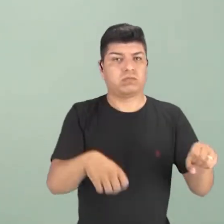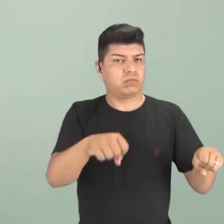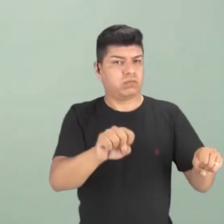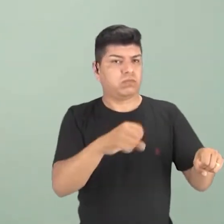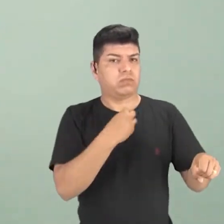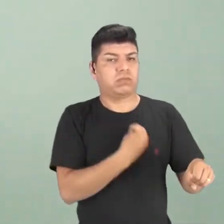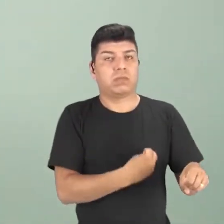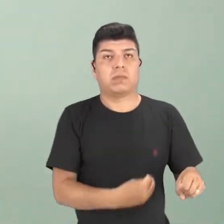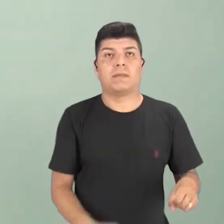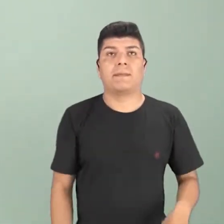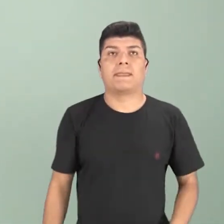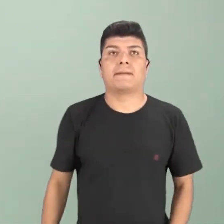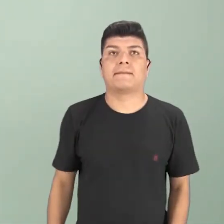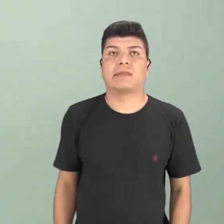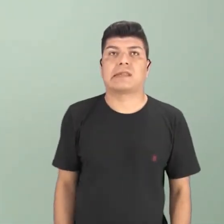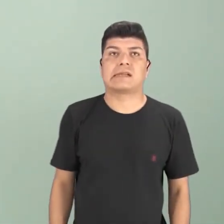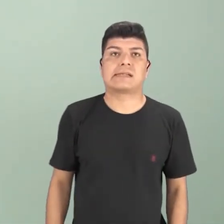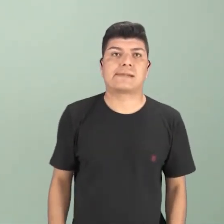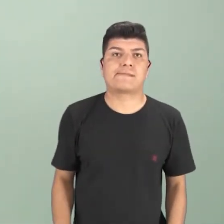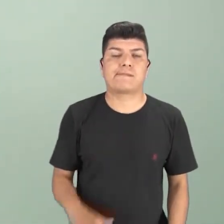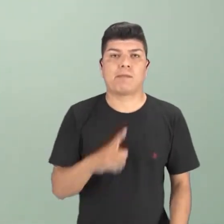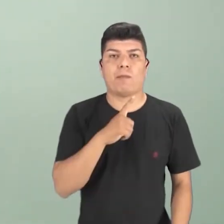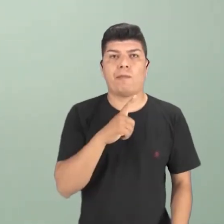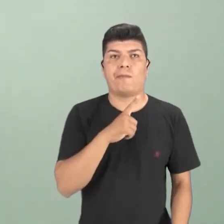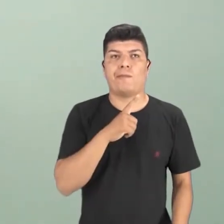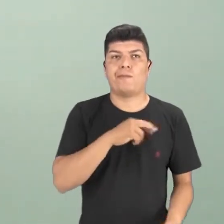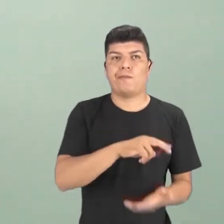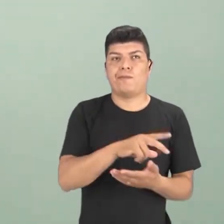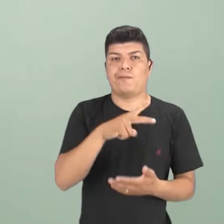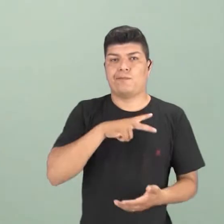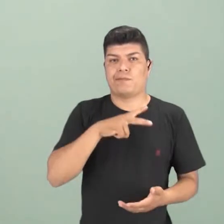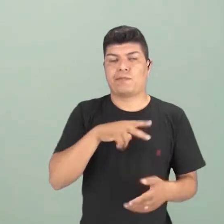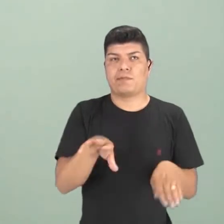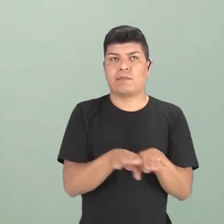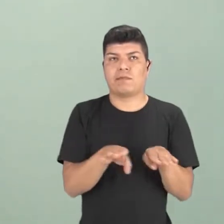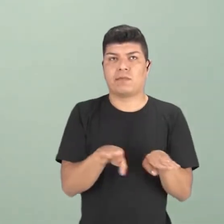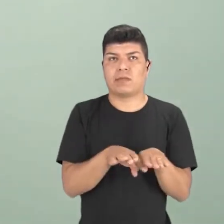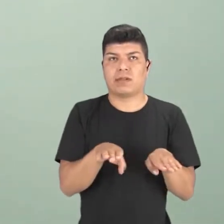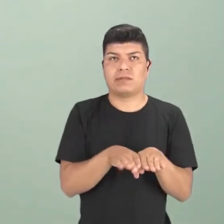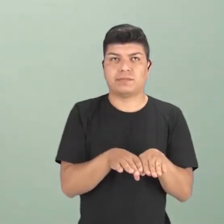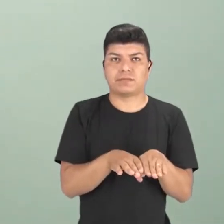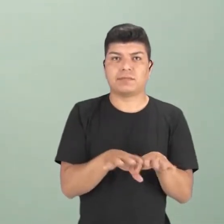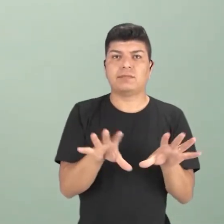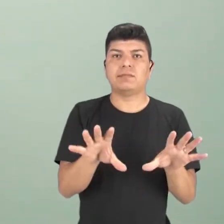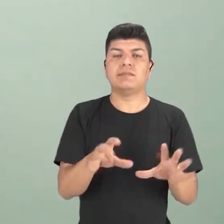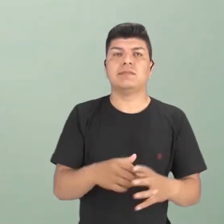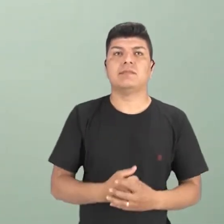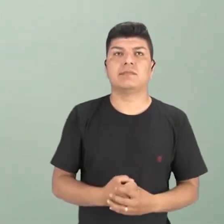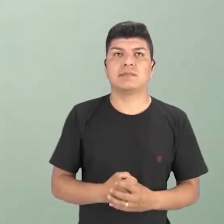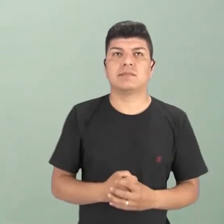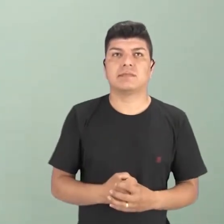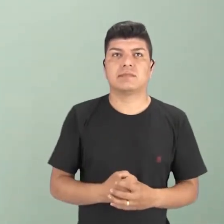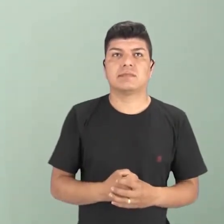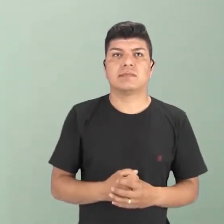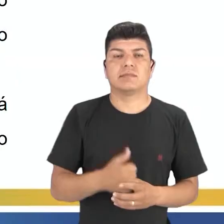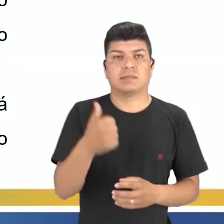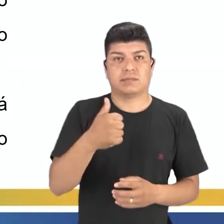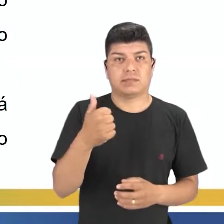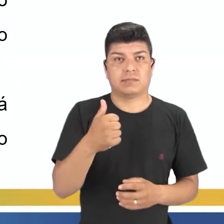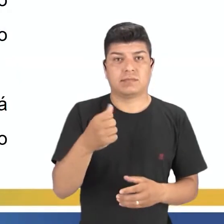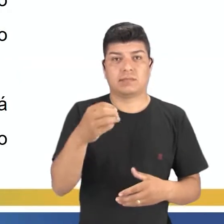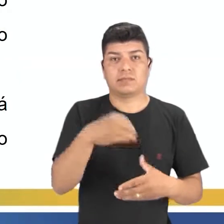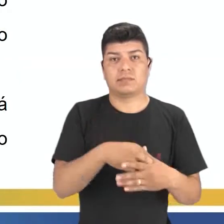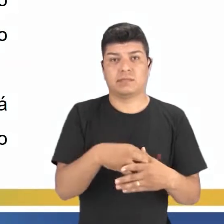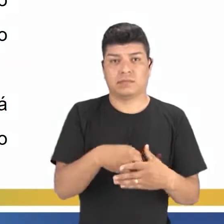várias espiras. E aí tem algumas particularidades também quando for nesse formato. Então, primeiro no interior